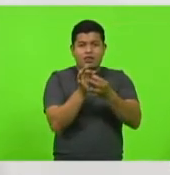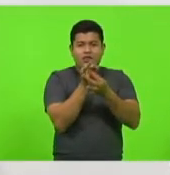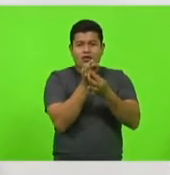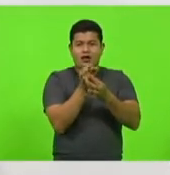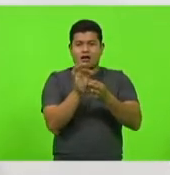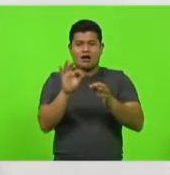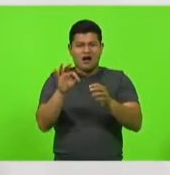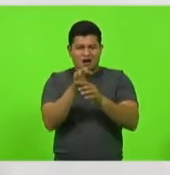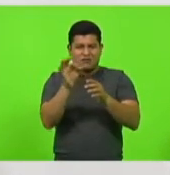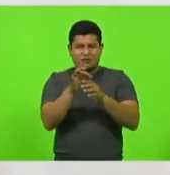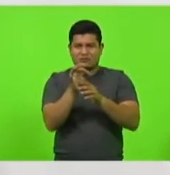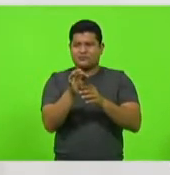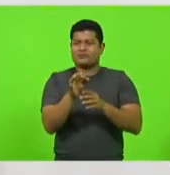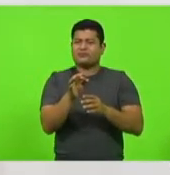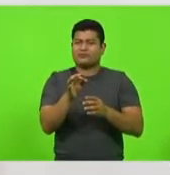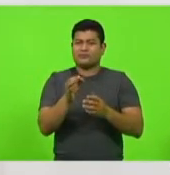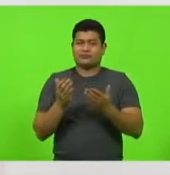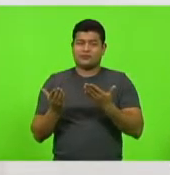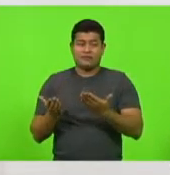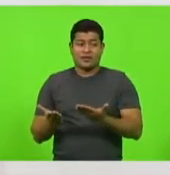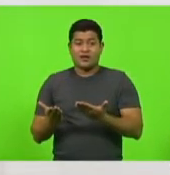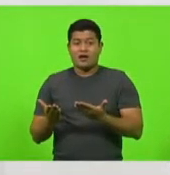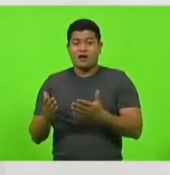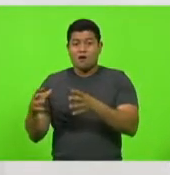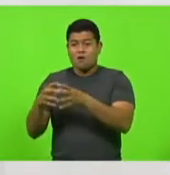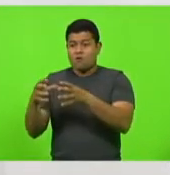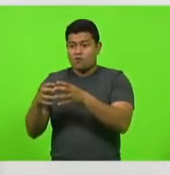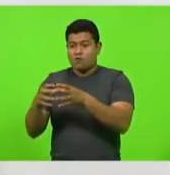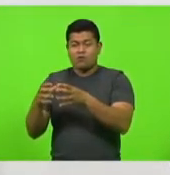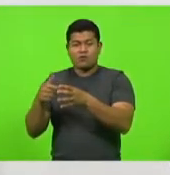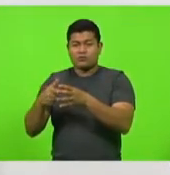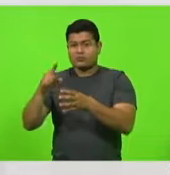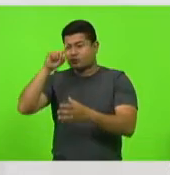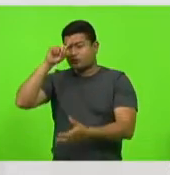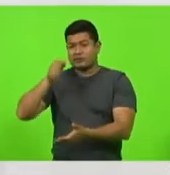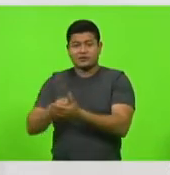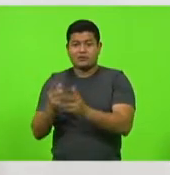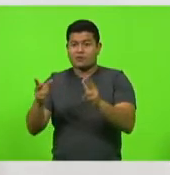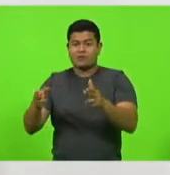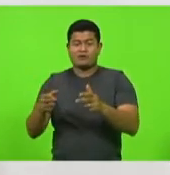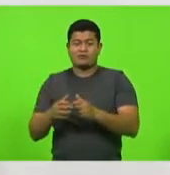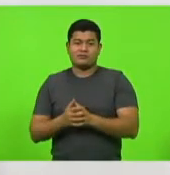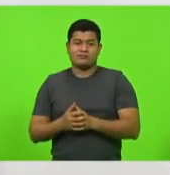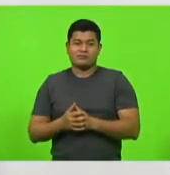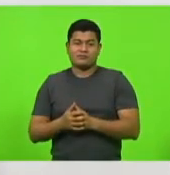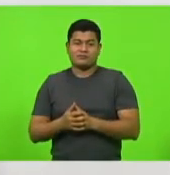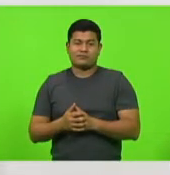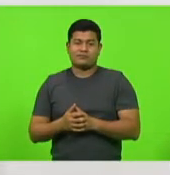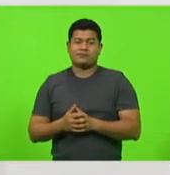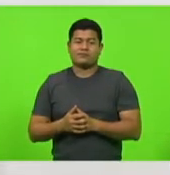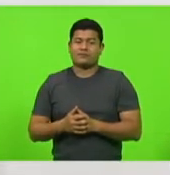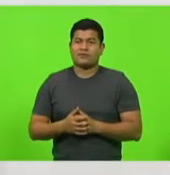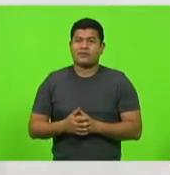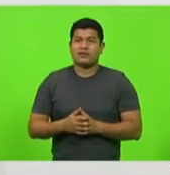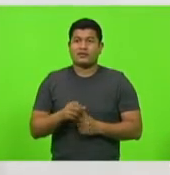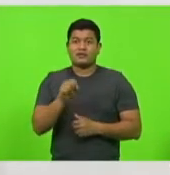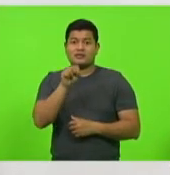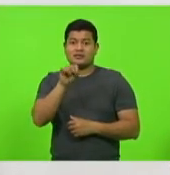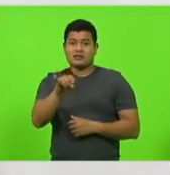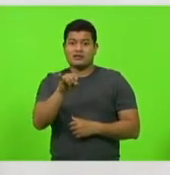o grupo está fechado. E dá a maior força ao professor, entre aspas, se um deles